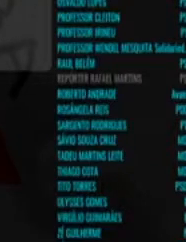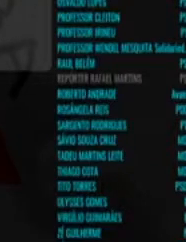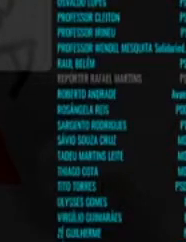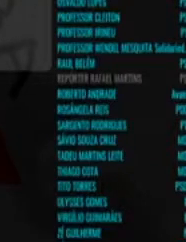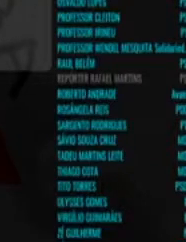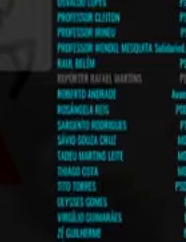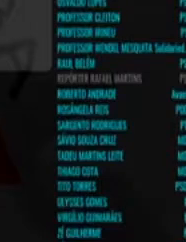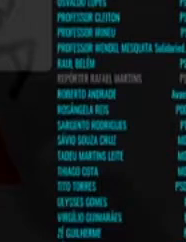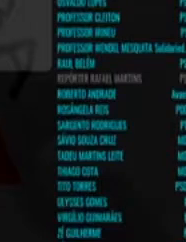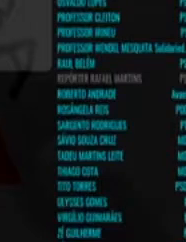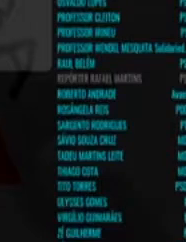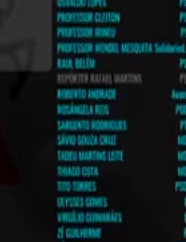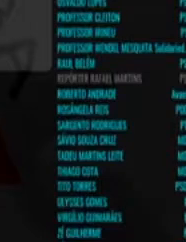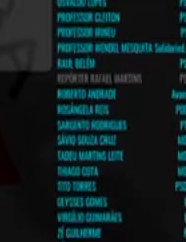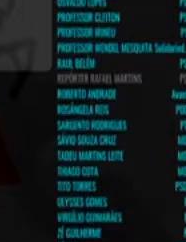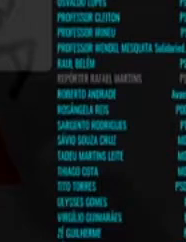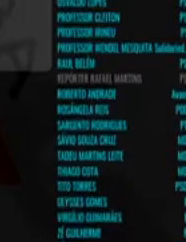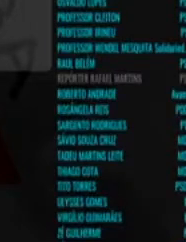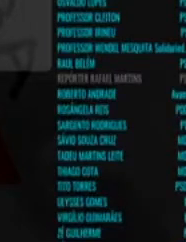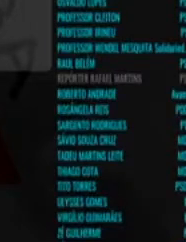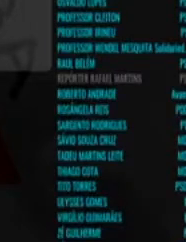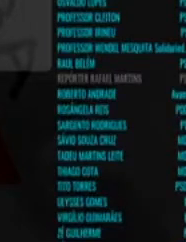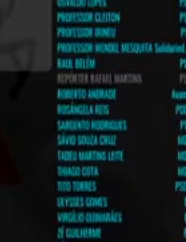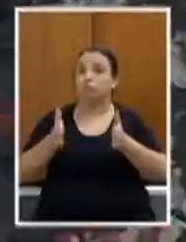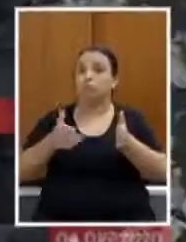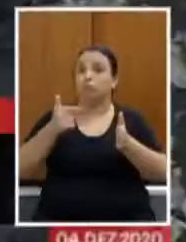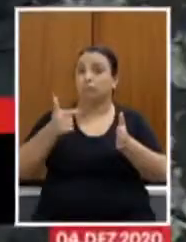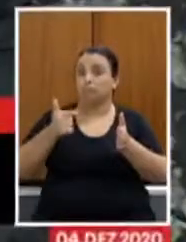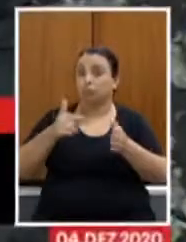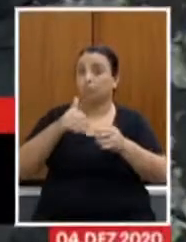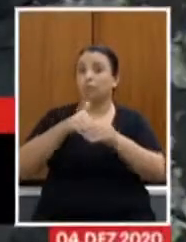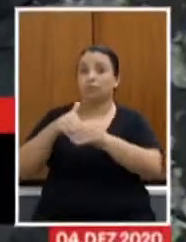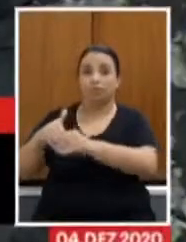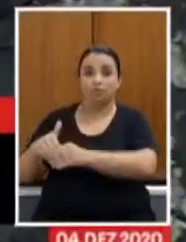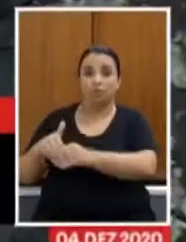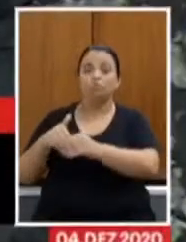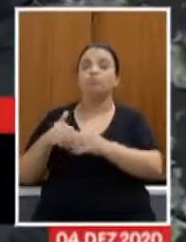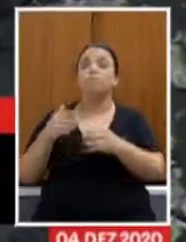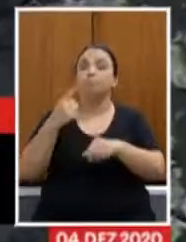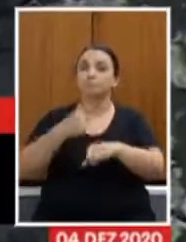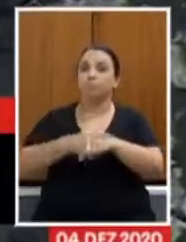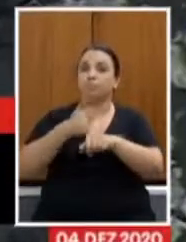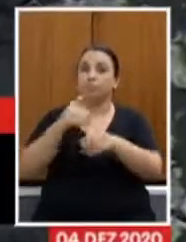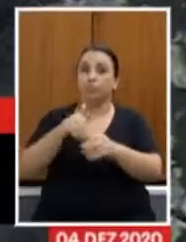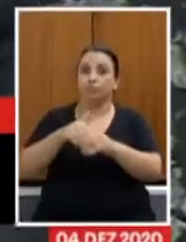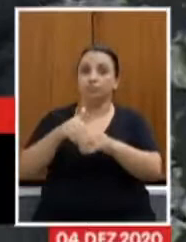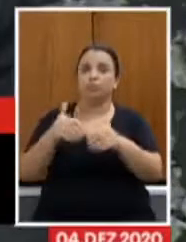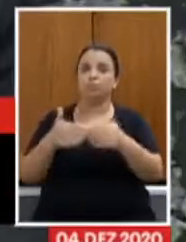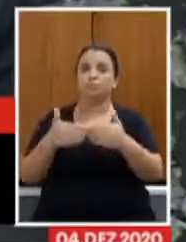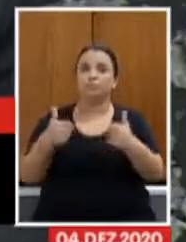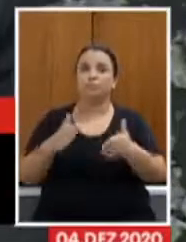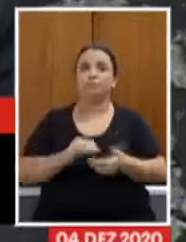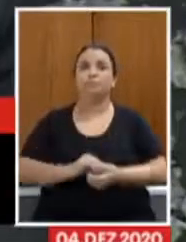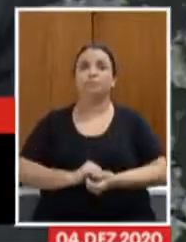A presidência vai proceder à segunda chamada de votação. Em votação.